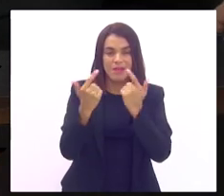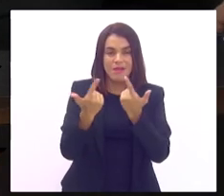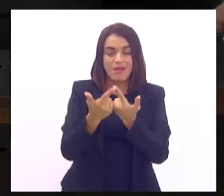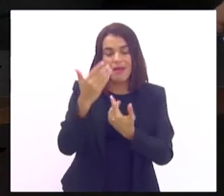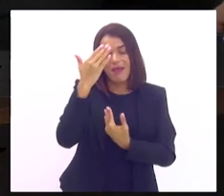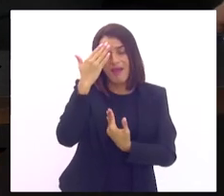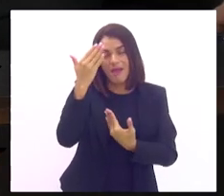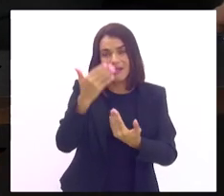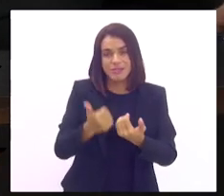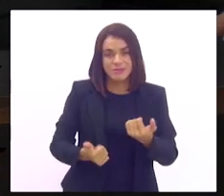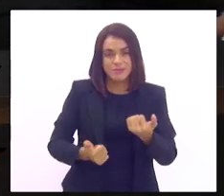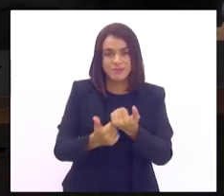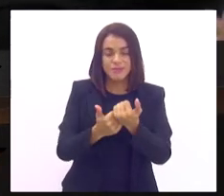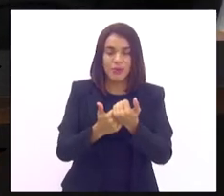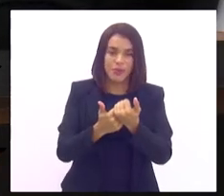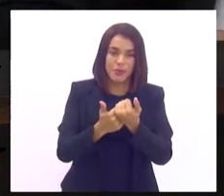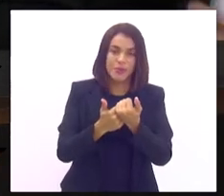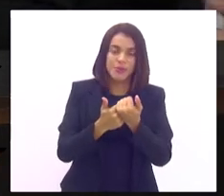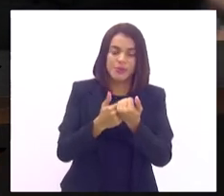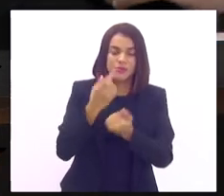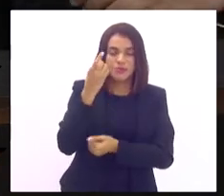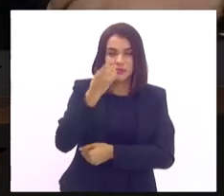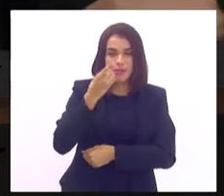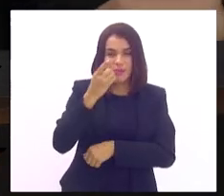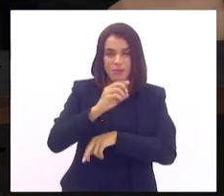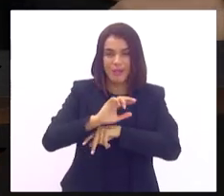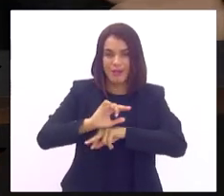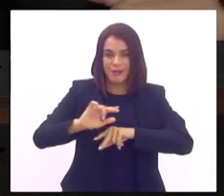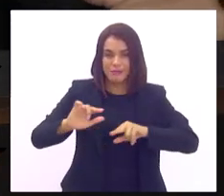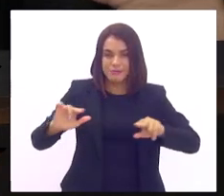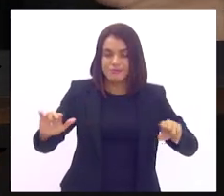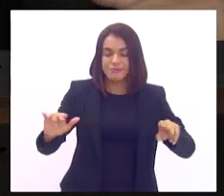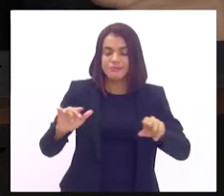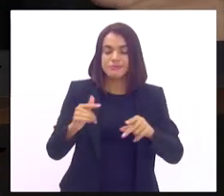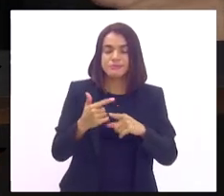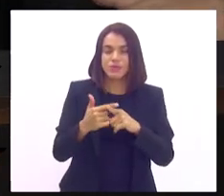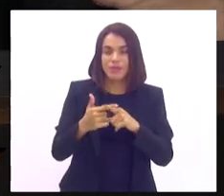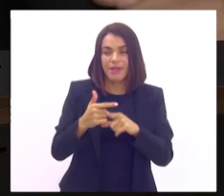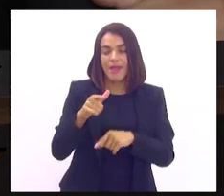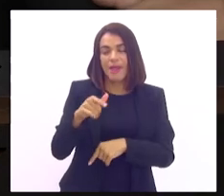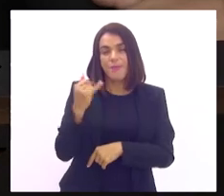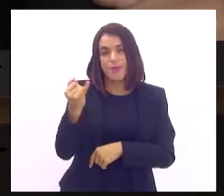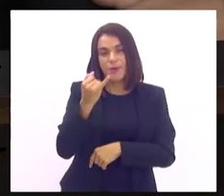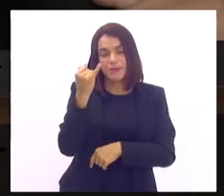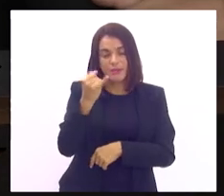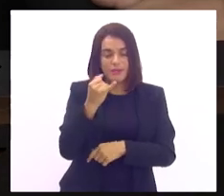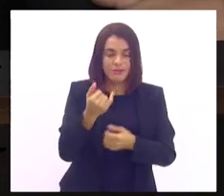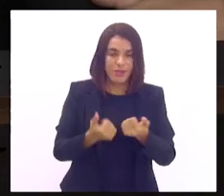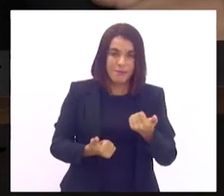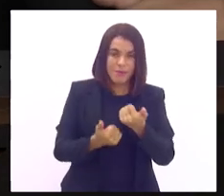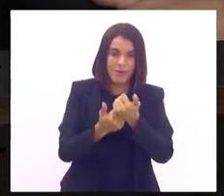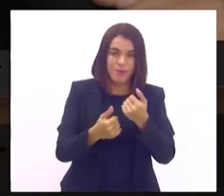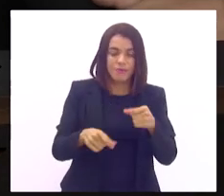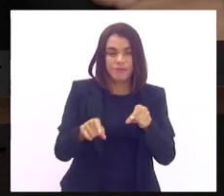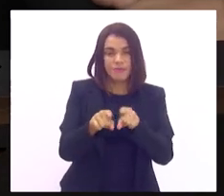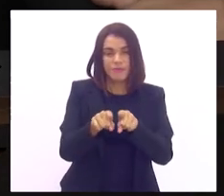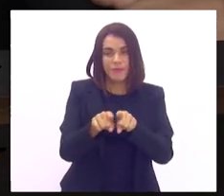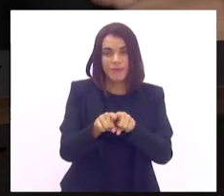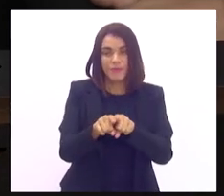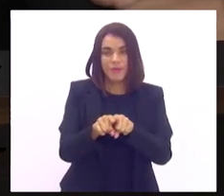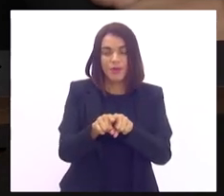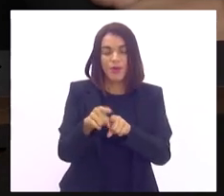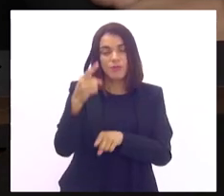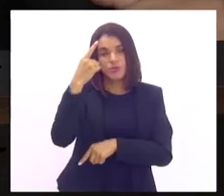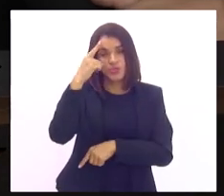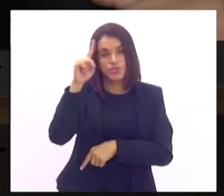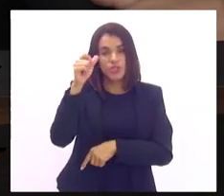apoio do parlamento nesse sentido. Acho que é muito importante a gente ter esse apoio, assim como o Dia da